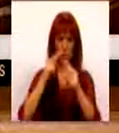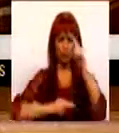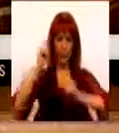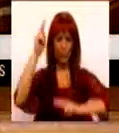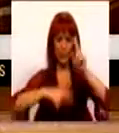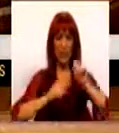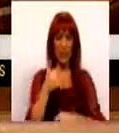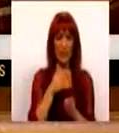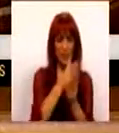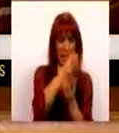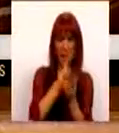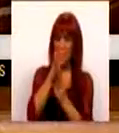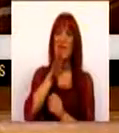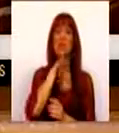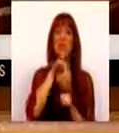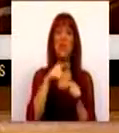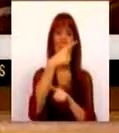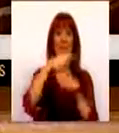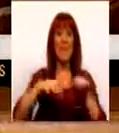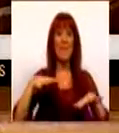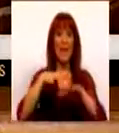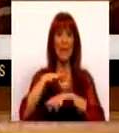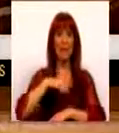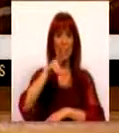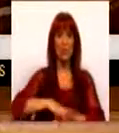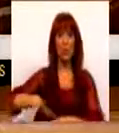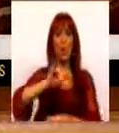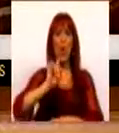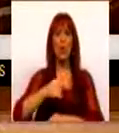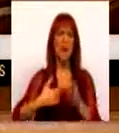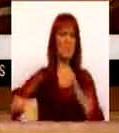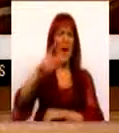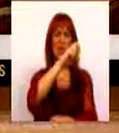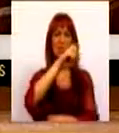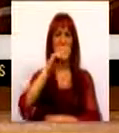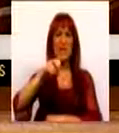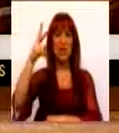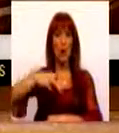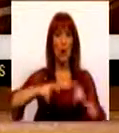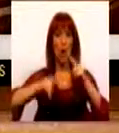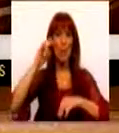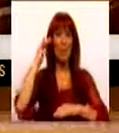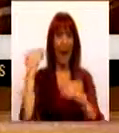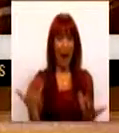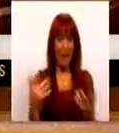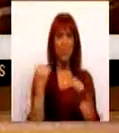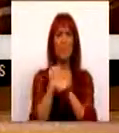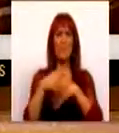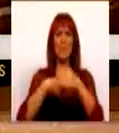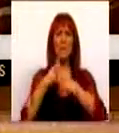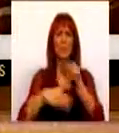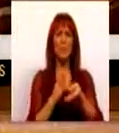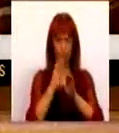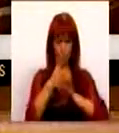construção de via ferroviária em cerca de metade da rede nacional, das quais temos mais de 300 km de obras no terreno, num ritmo que continuará